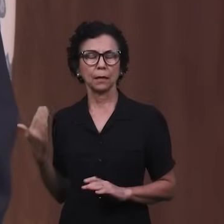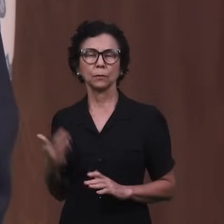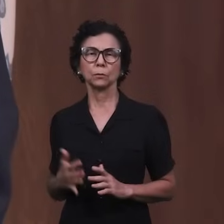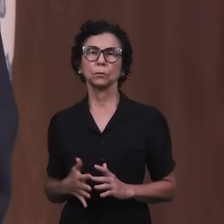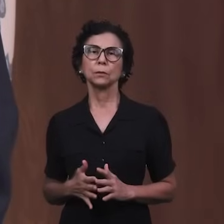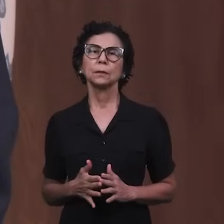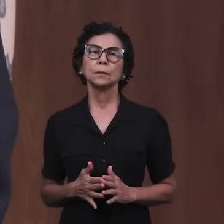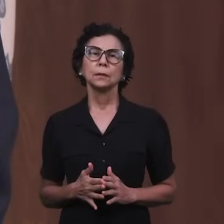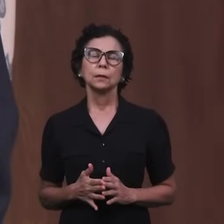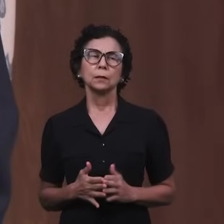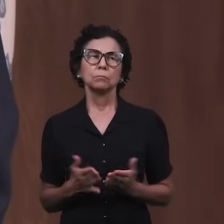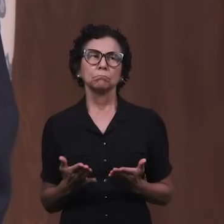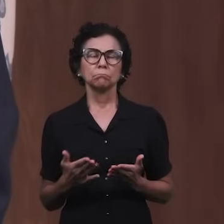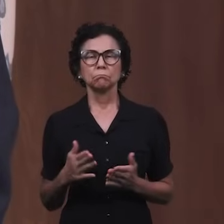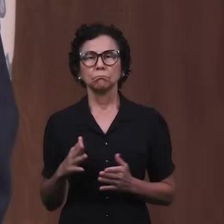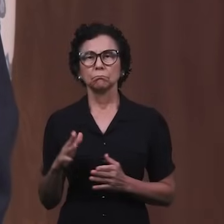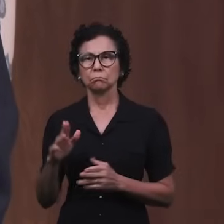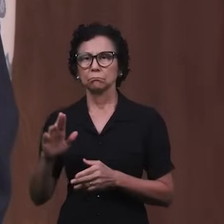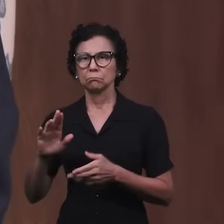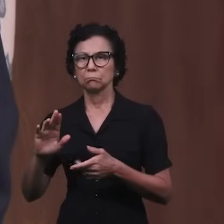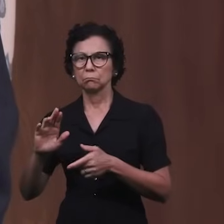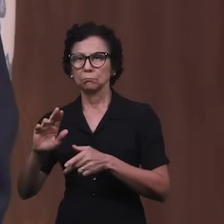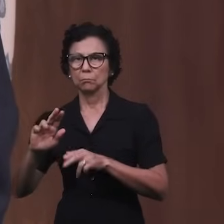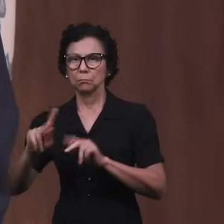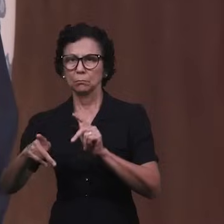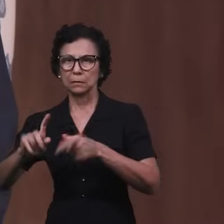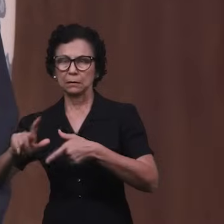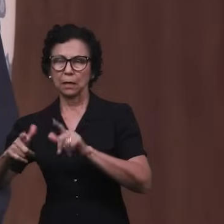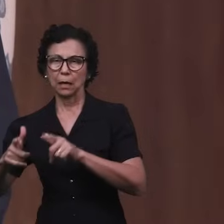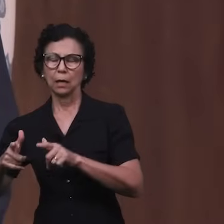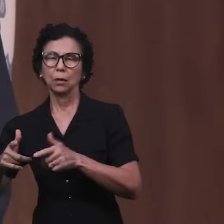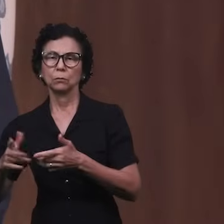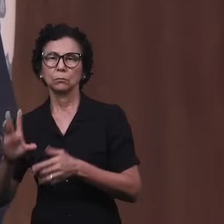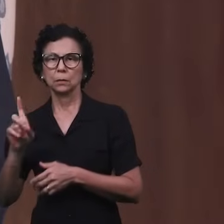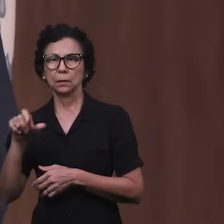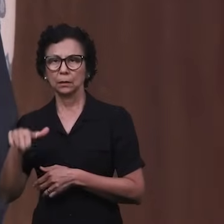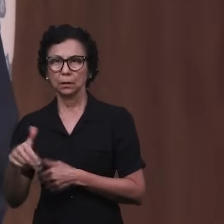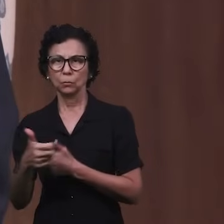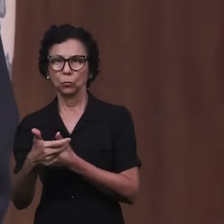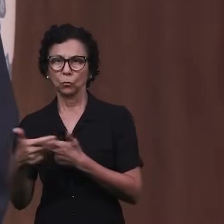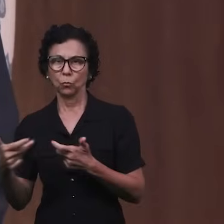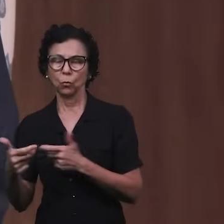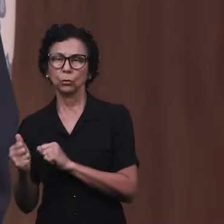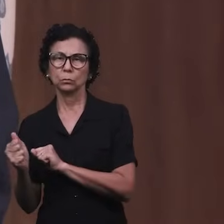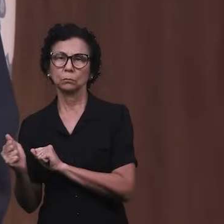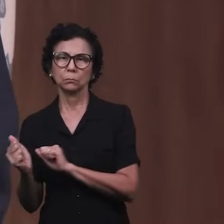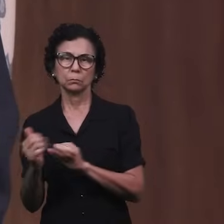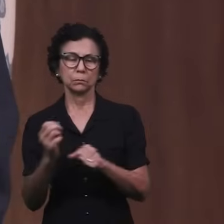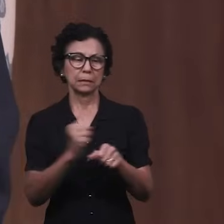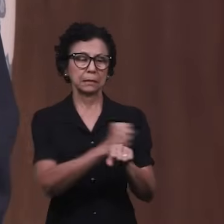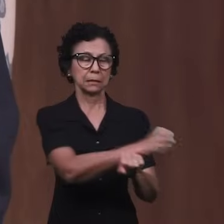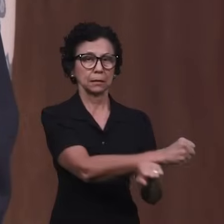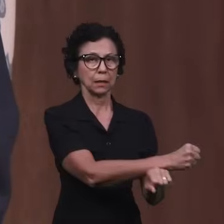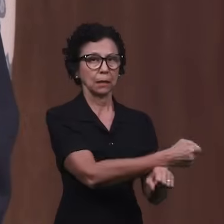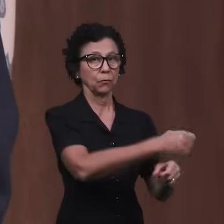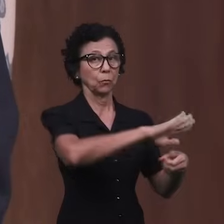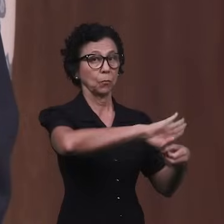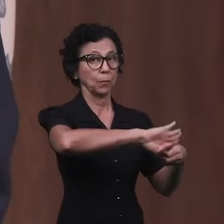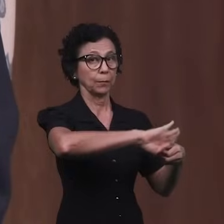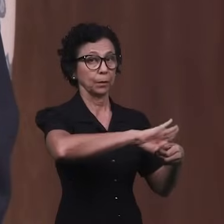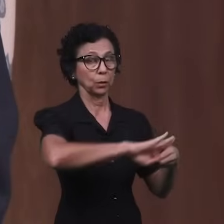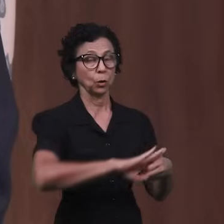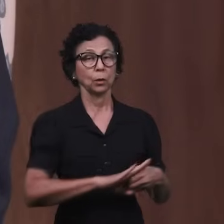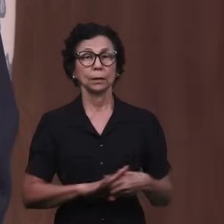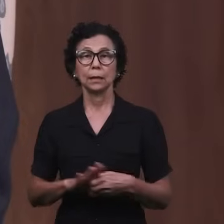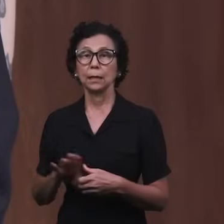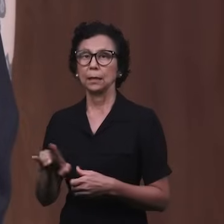passado, nós falamos que eles chegaram no cativeiro, foram colocados para serem preparados para verem a